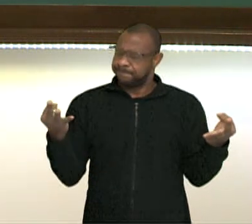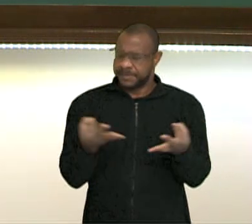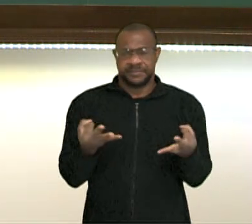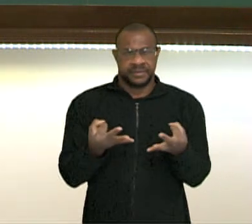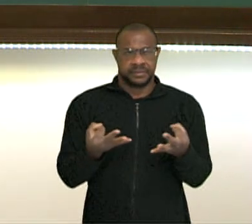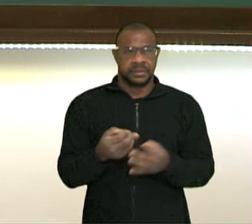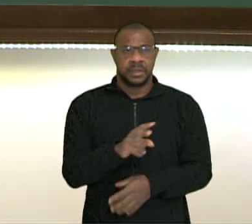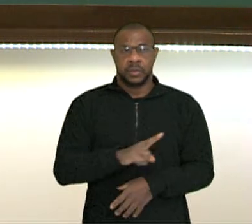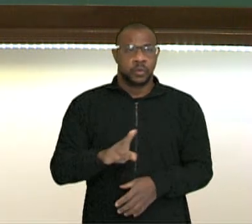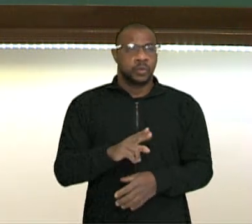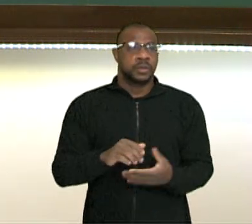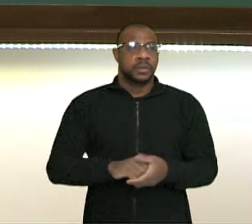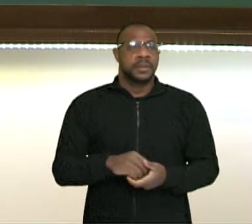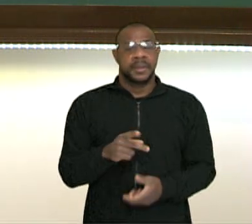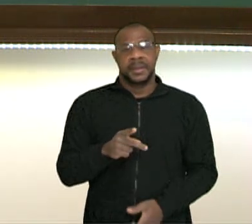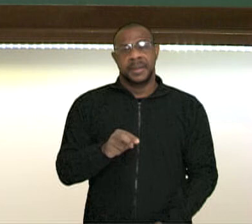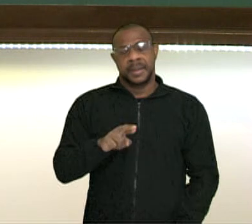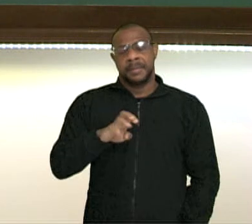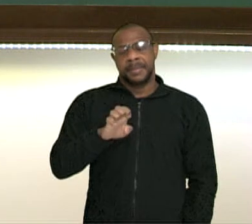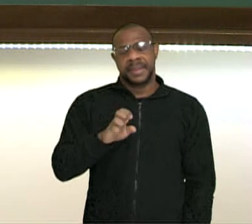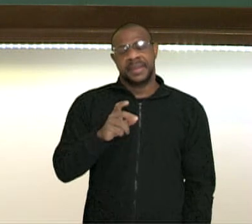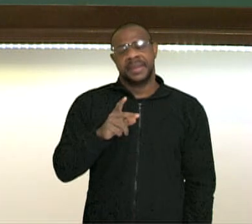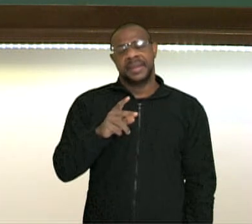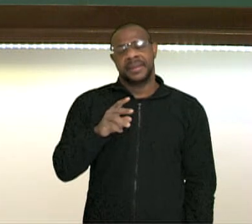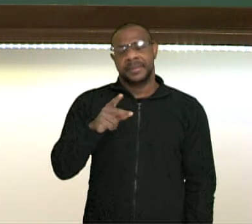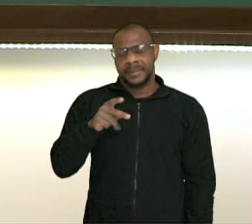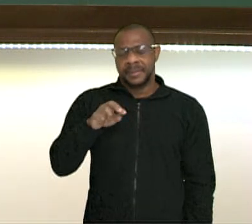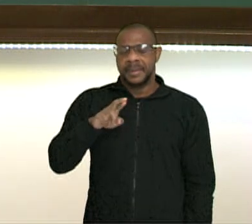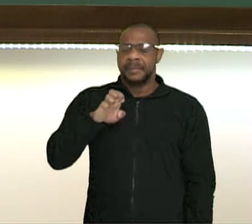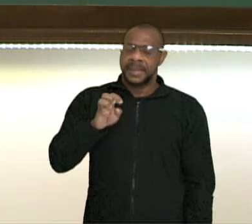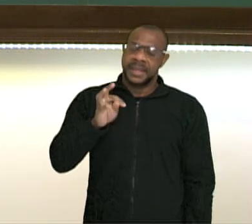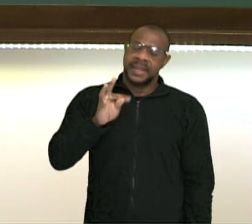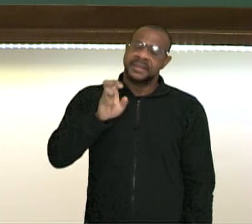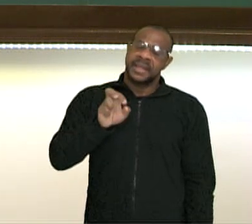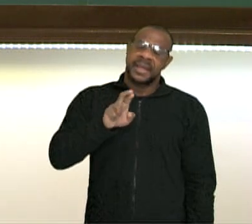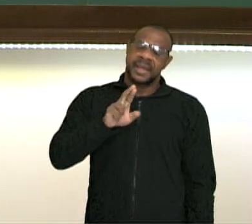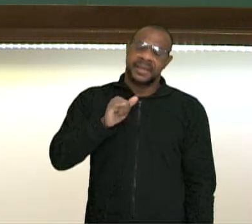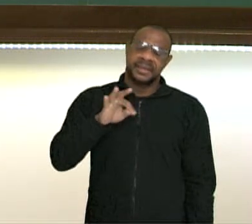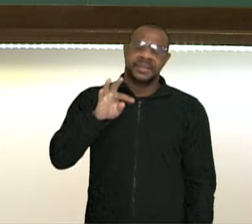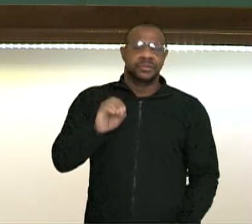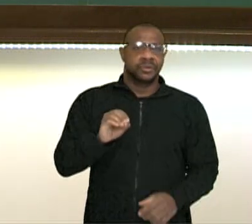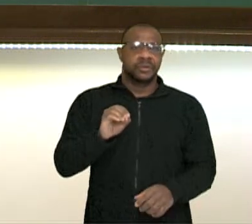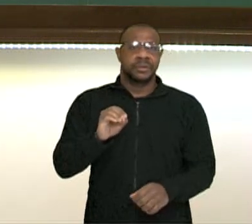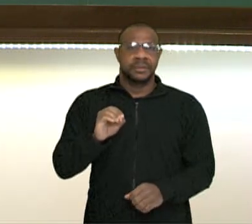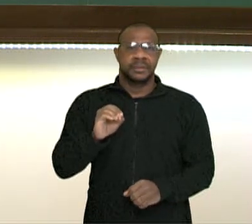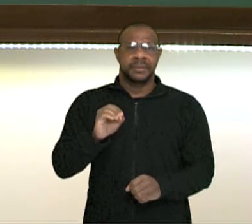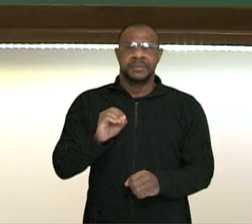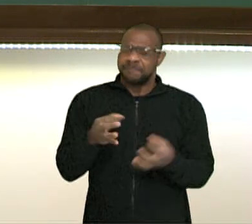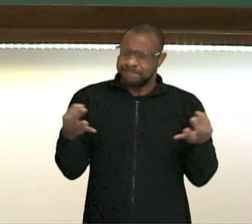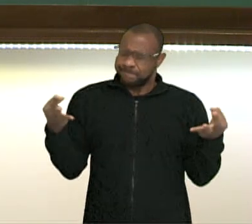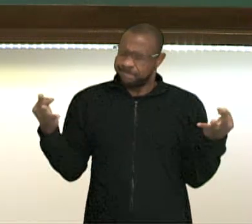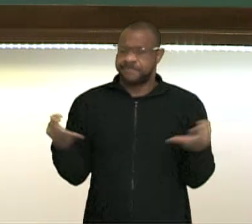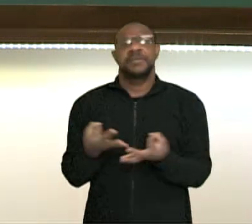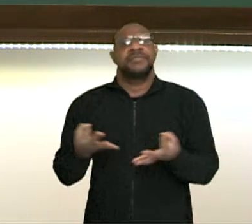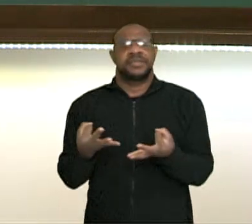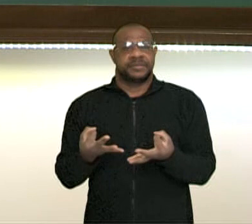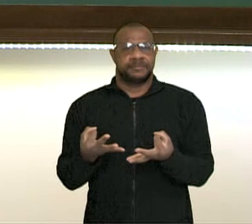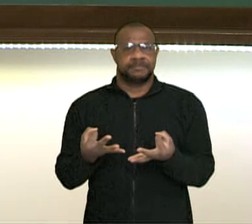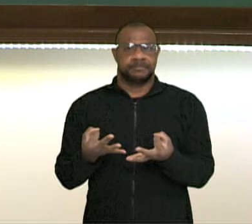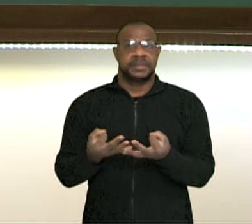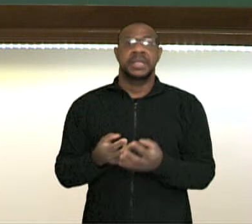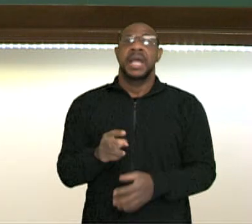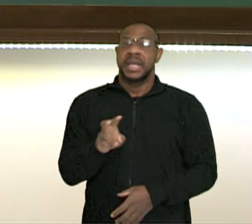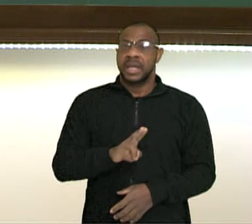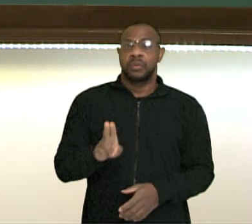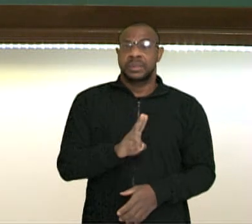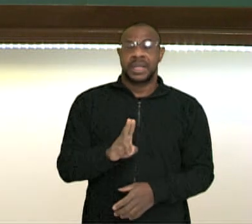uso, né? É o pretérito dos pretéritos, o pretérito mais que perfeito. Eu uso esse pretérito antes de uma outra ação.